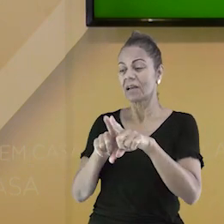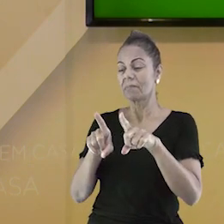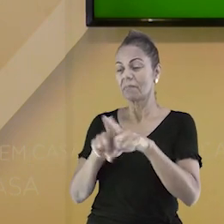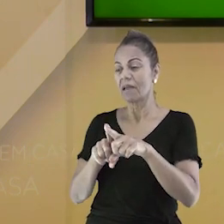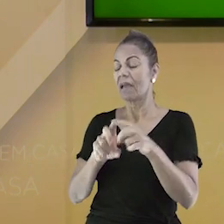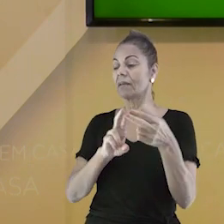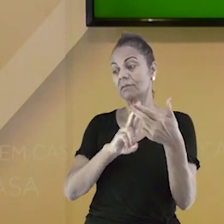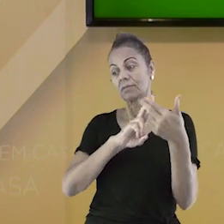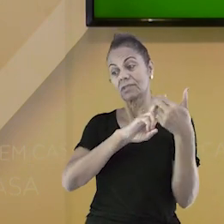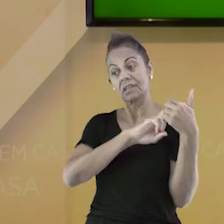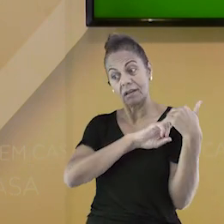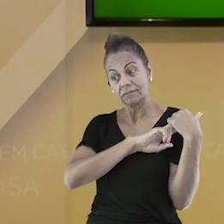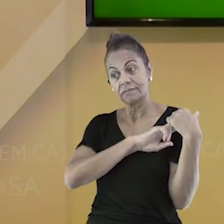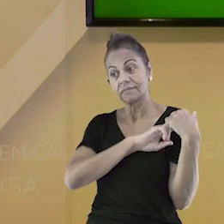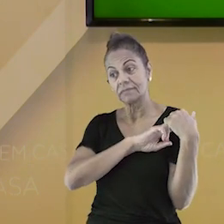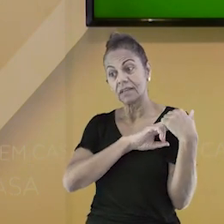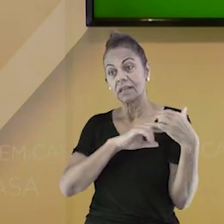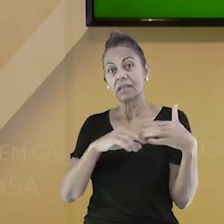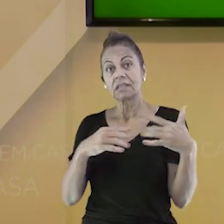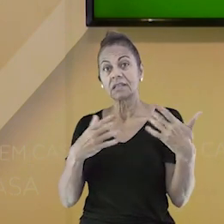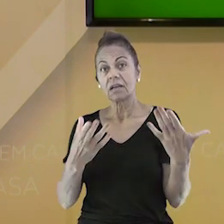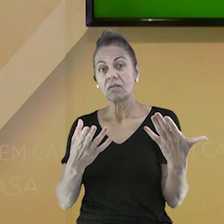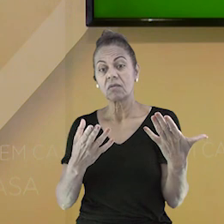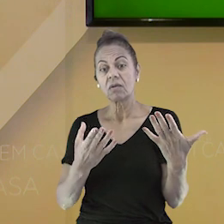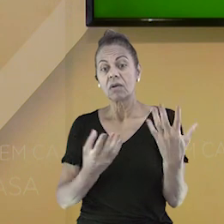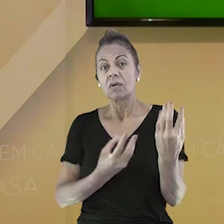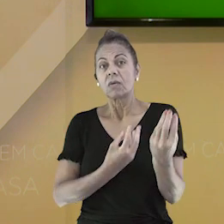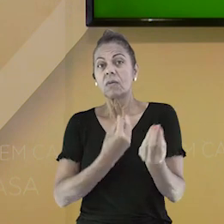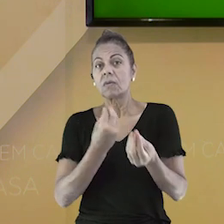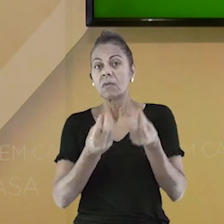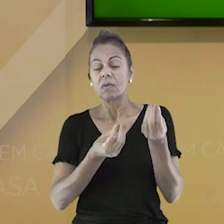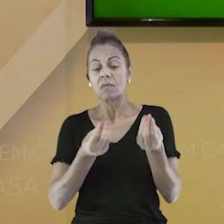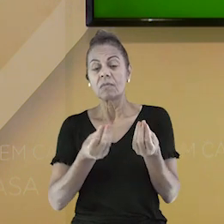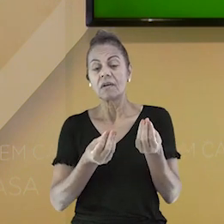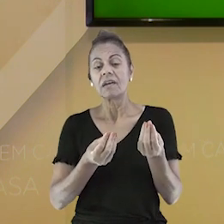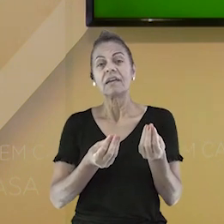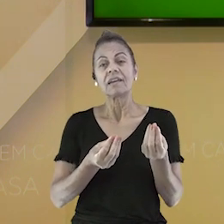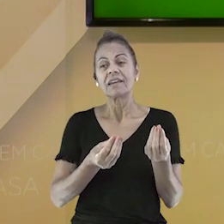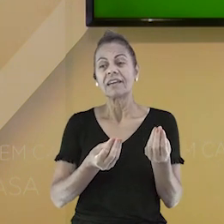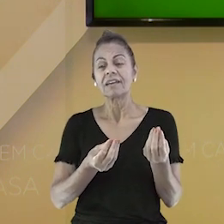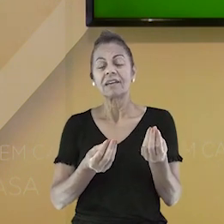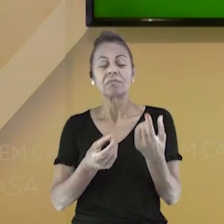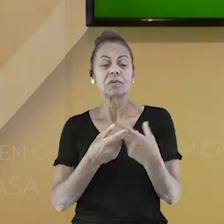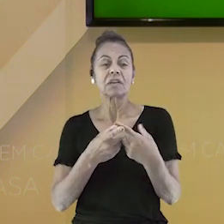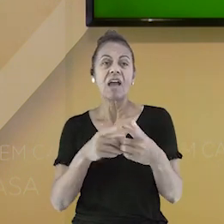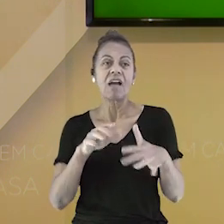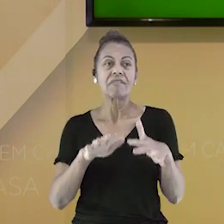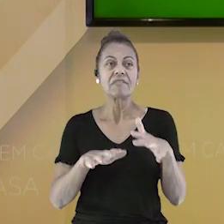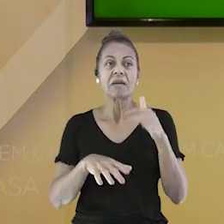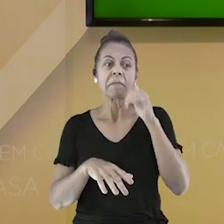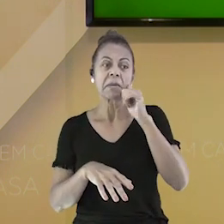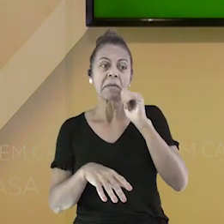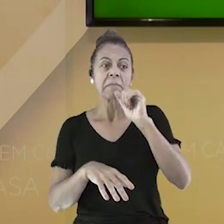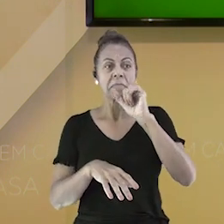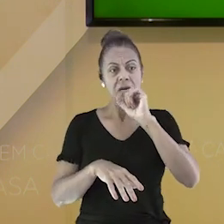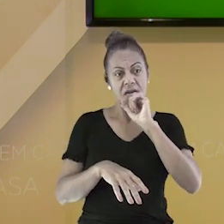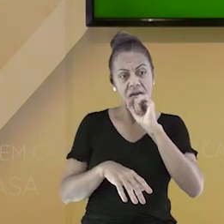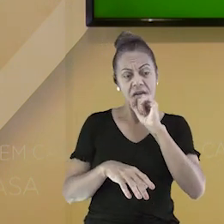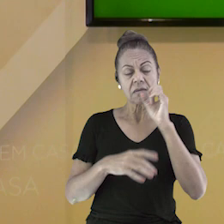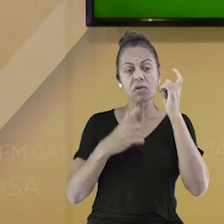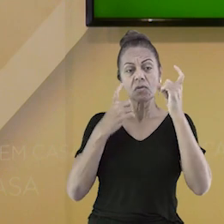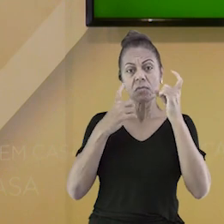é tão responsável pela criança quanto a mãe. É comum encarar a gravidez como um elemento quase que